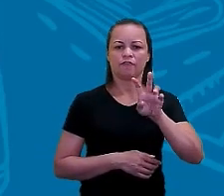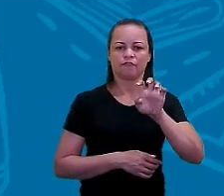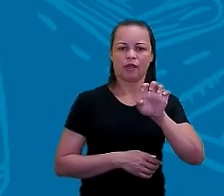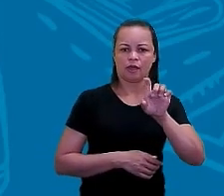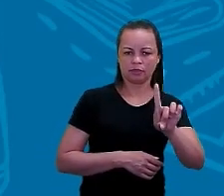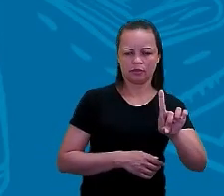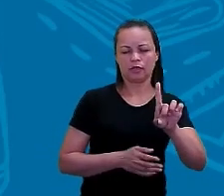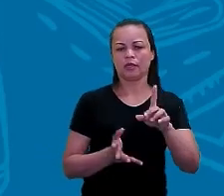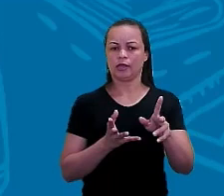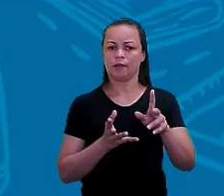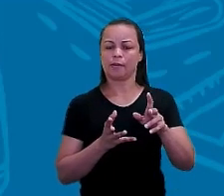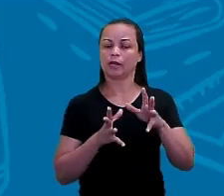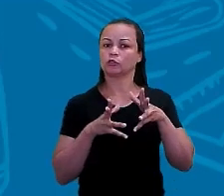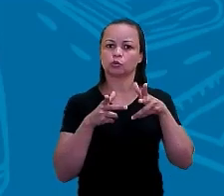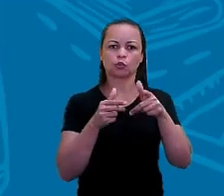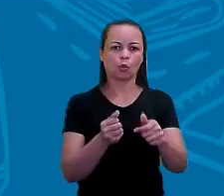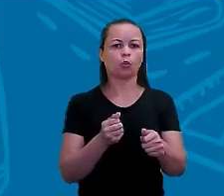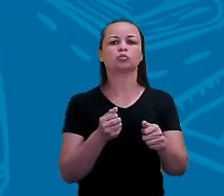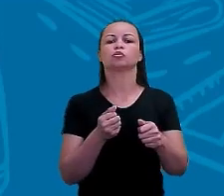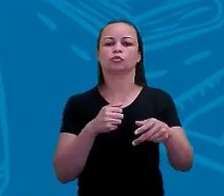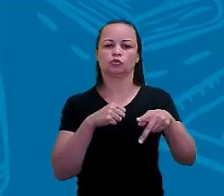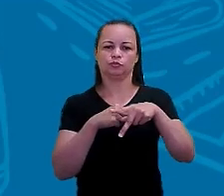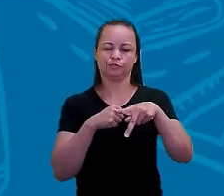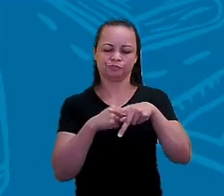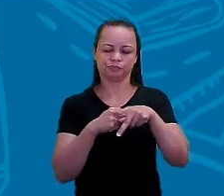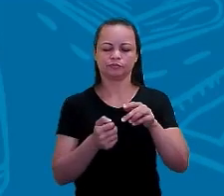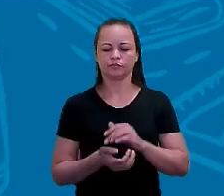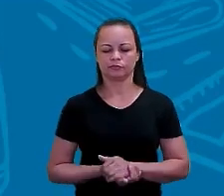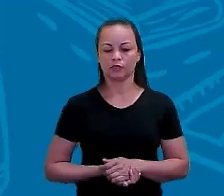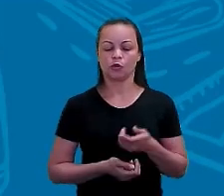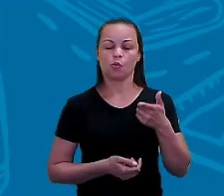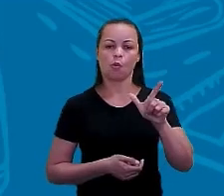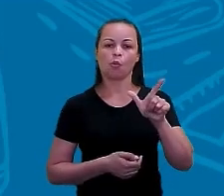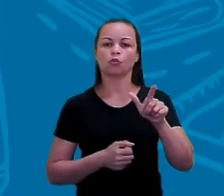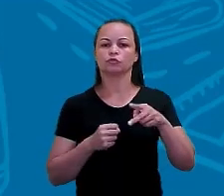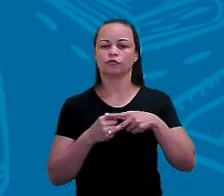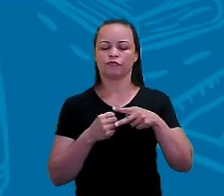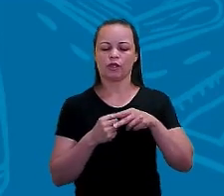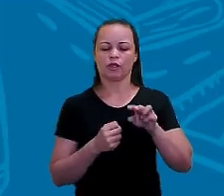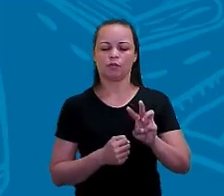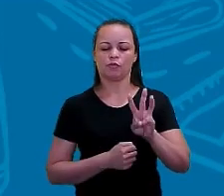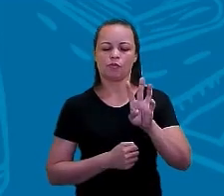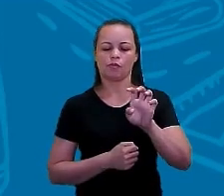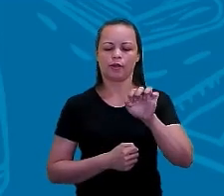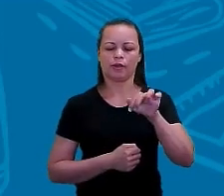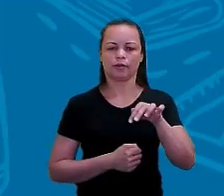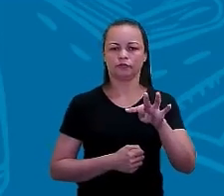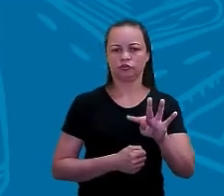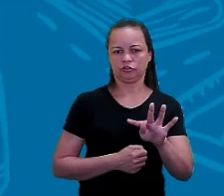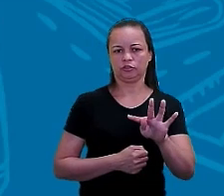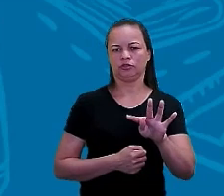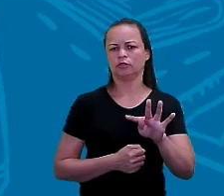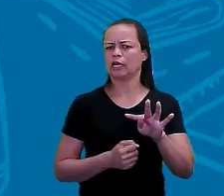os pronomes, ok? Outro verbo aí, went. I went, you went, he went,